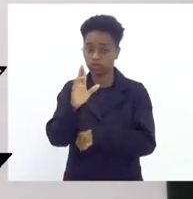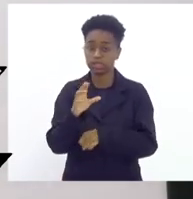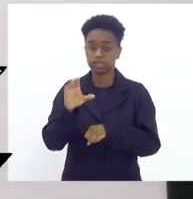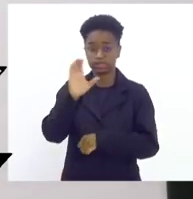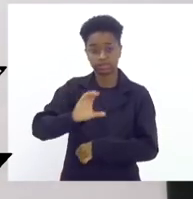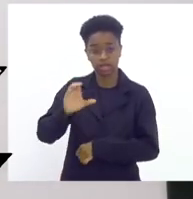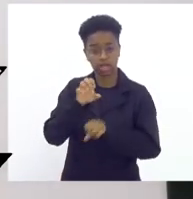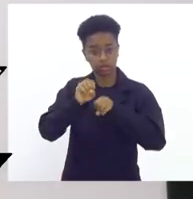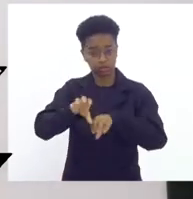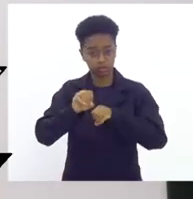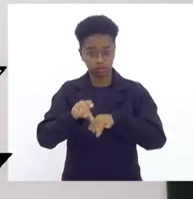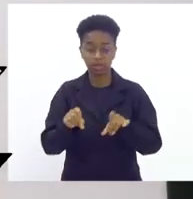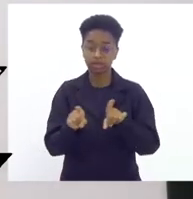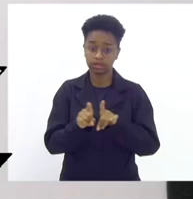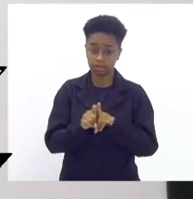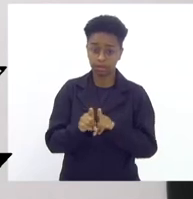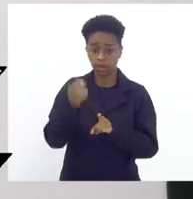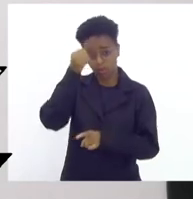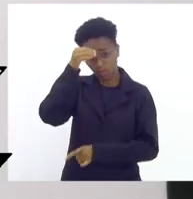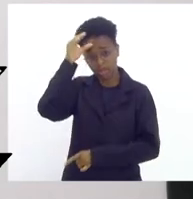e ergonocimento